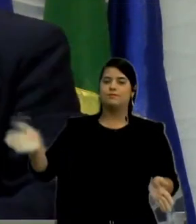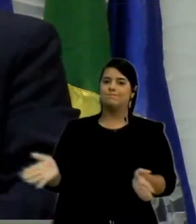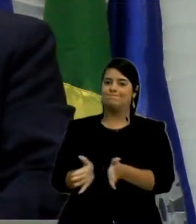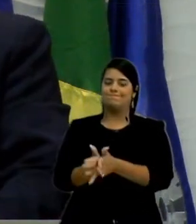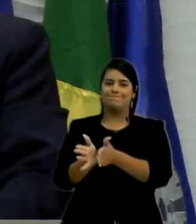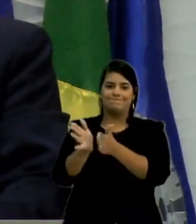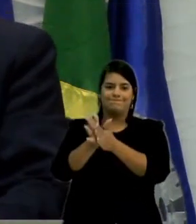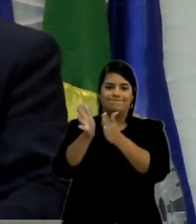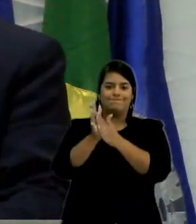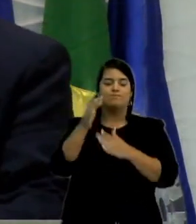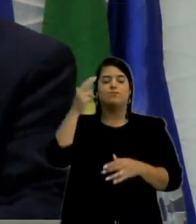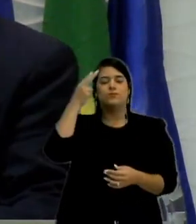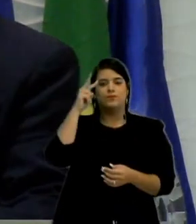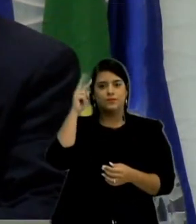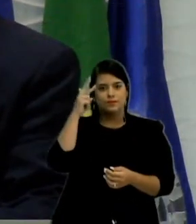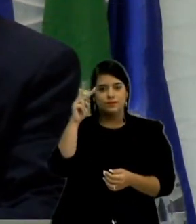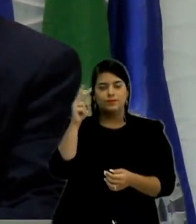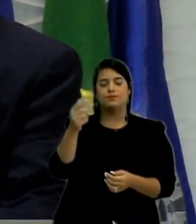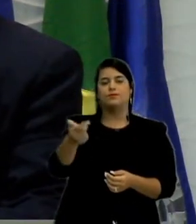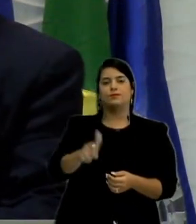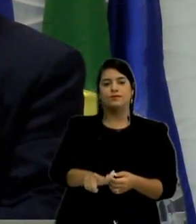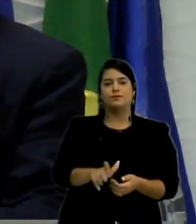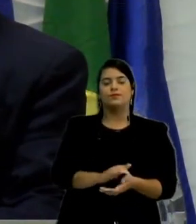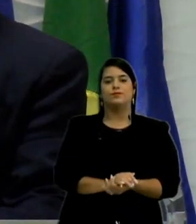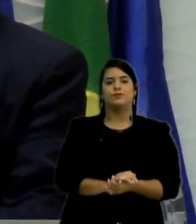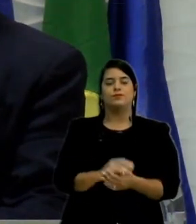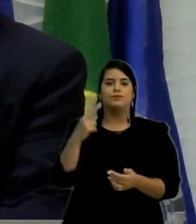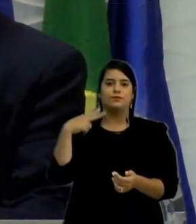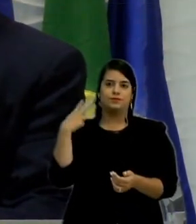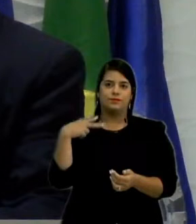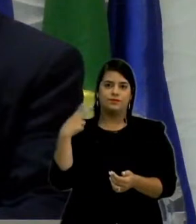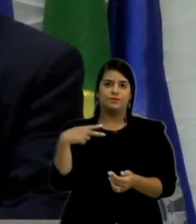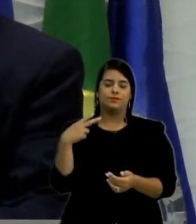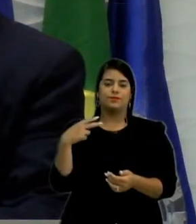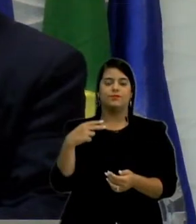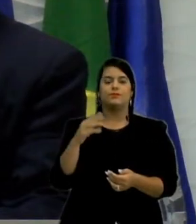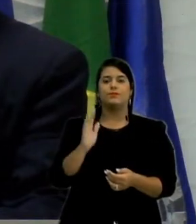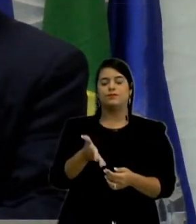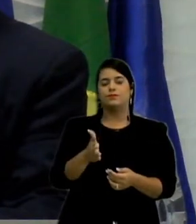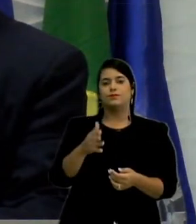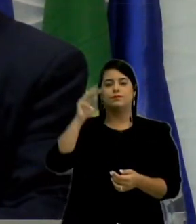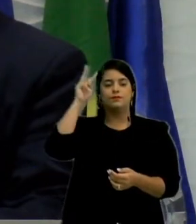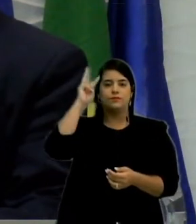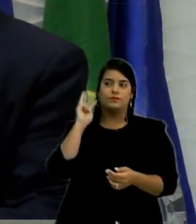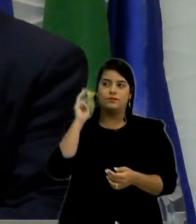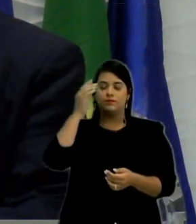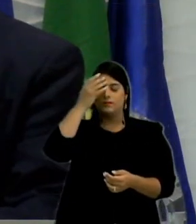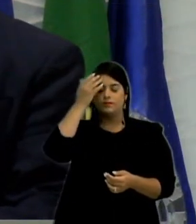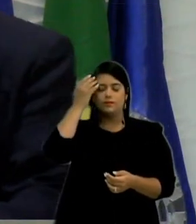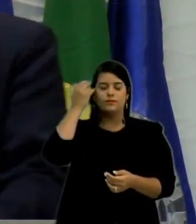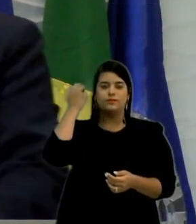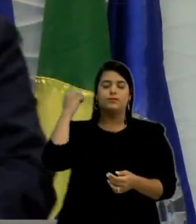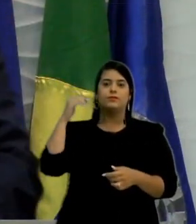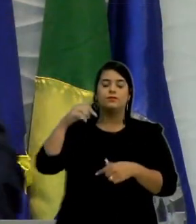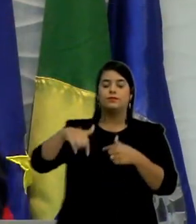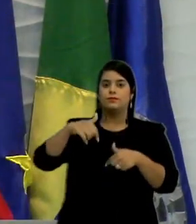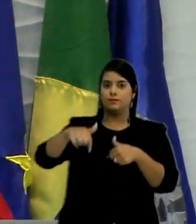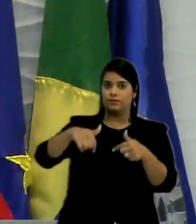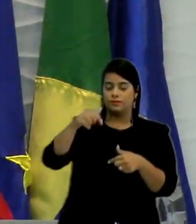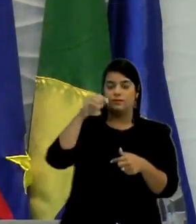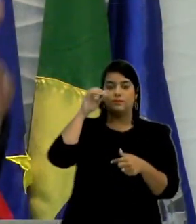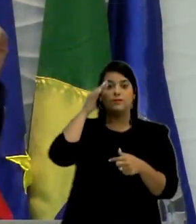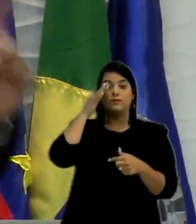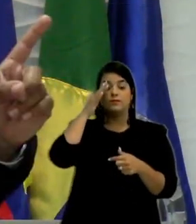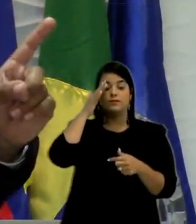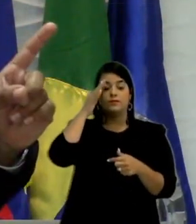Aqui relembro mais uma vez do vereador que teve nessa casa, doutor Walsh Cadete, que ele lutava, viu, colega Nilton?